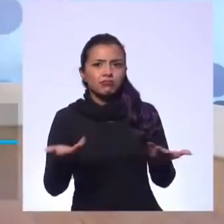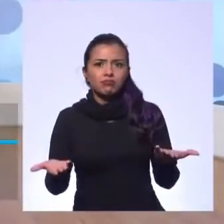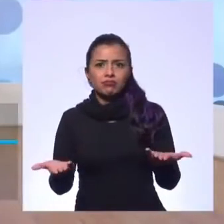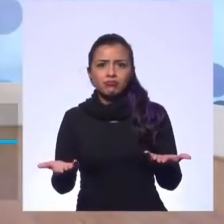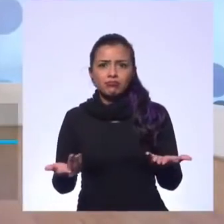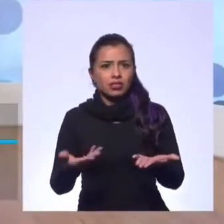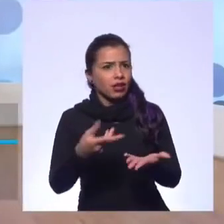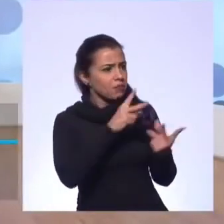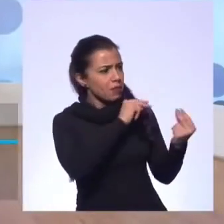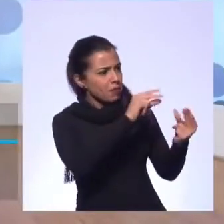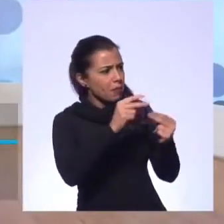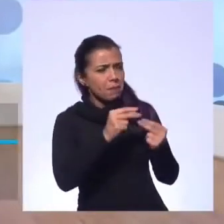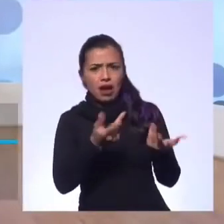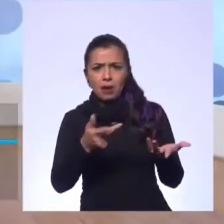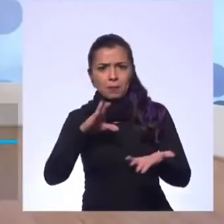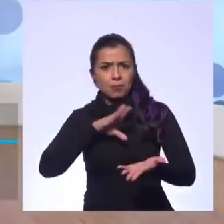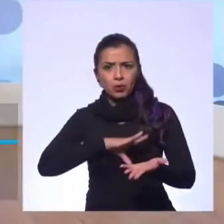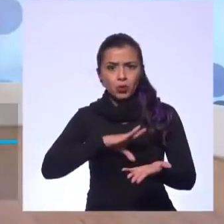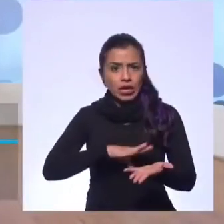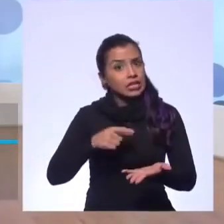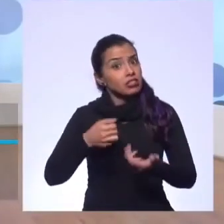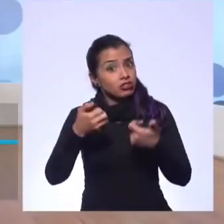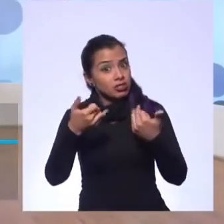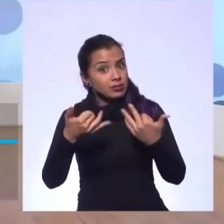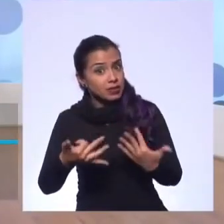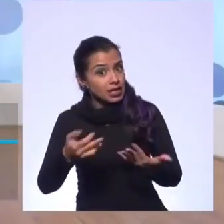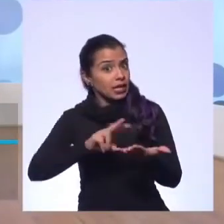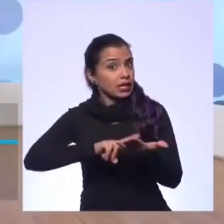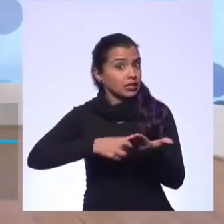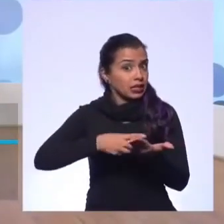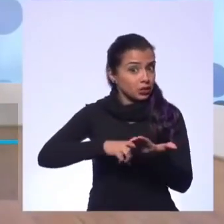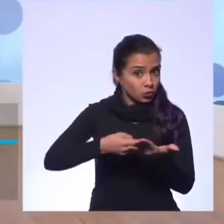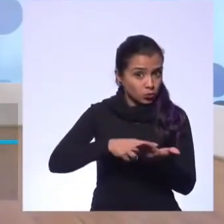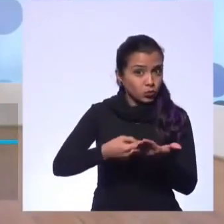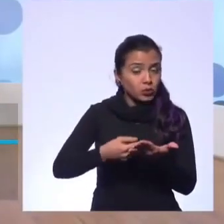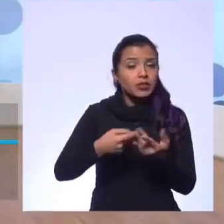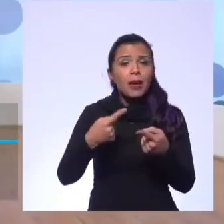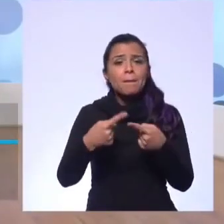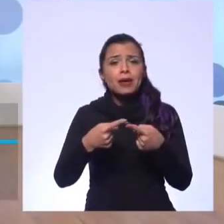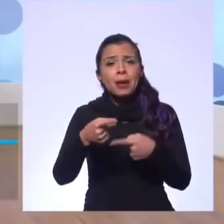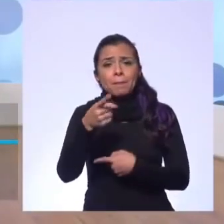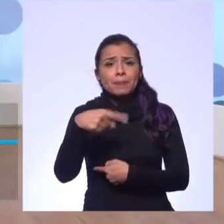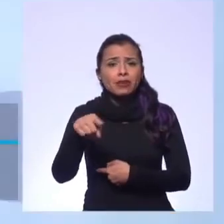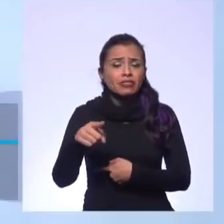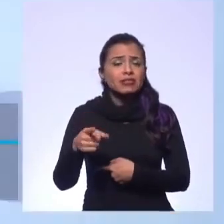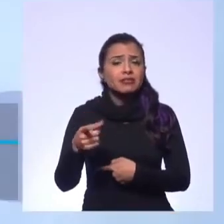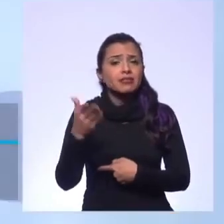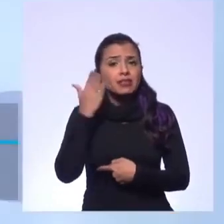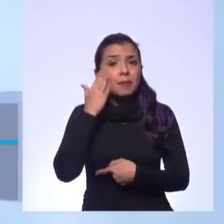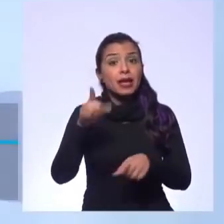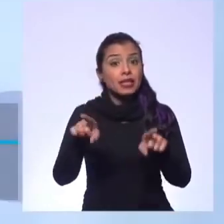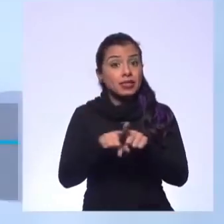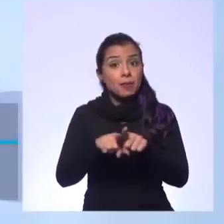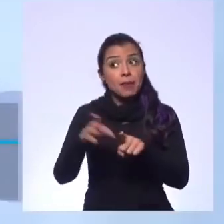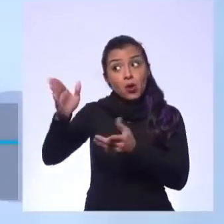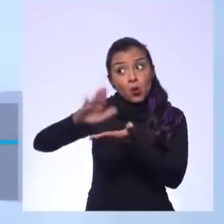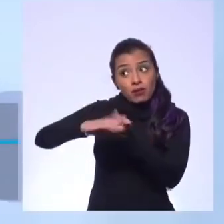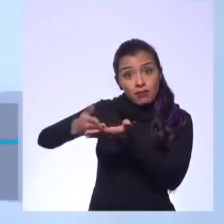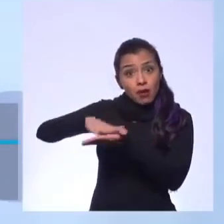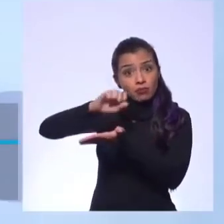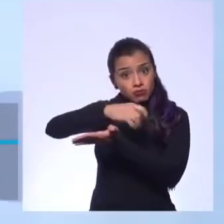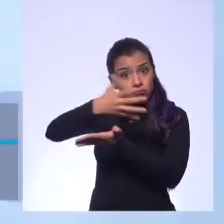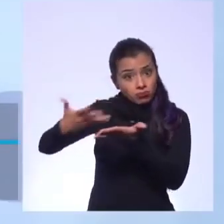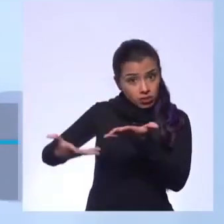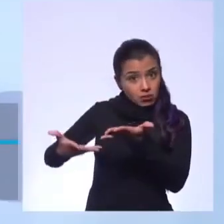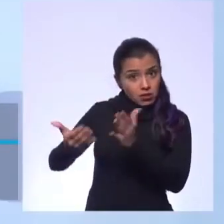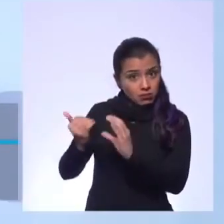aqui, gente. Então a gente explica, a gente traduz, a gente faz a tradução, até porque para o intérprete de Libras também poder passar em Libras, né?